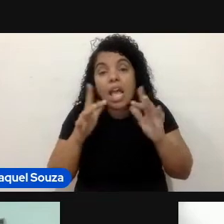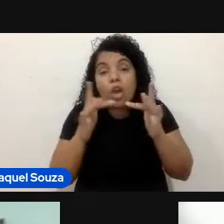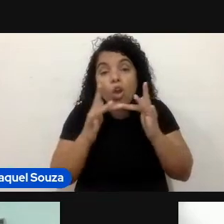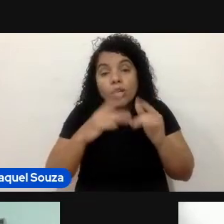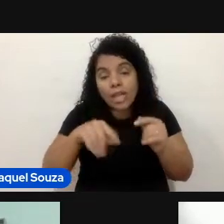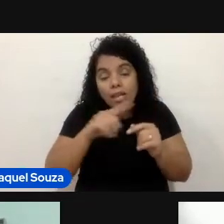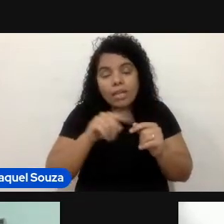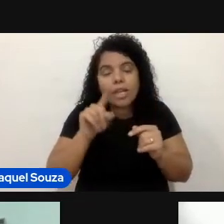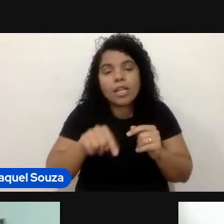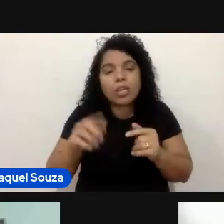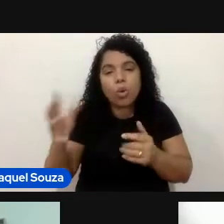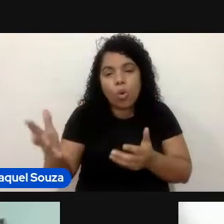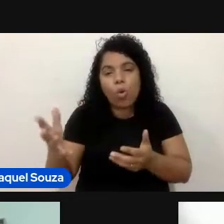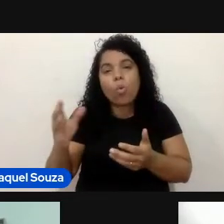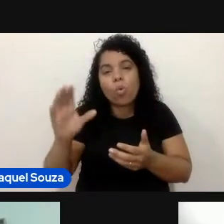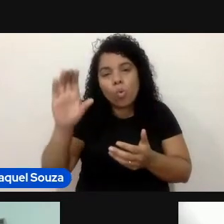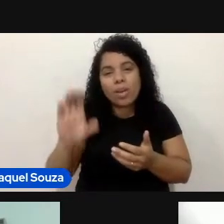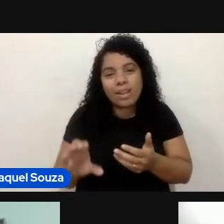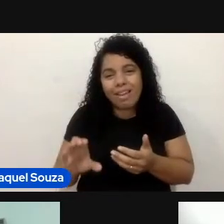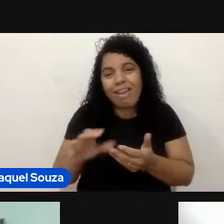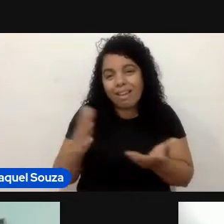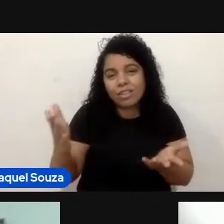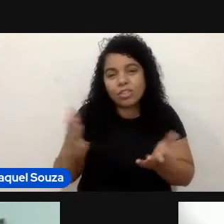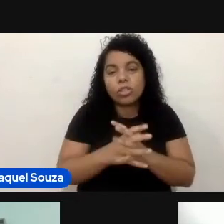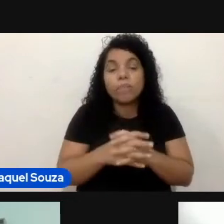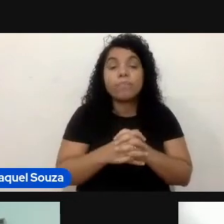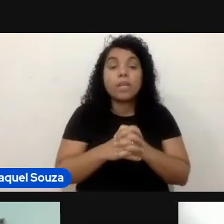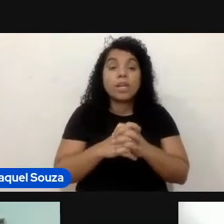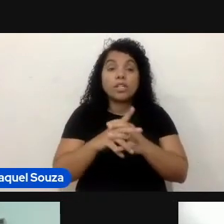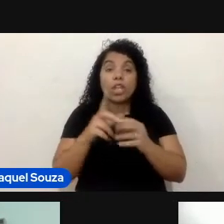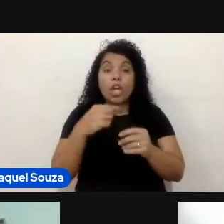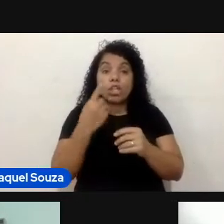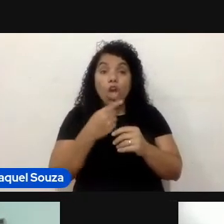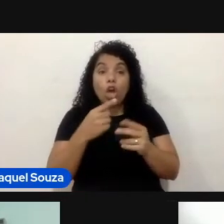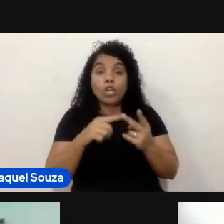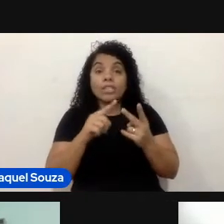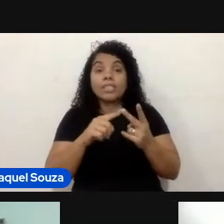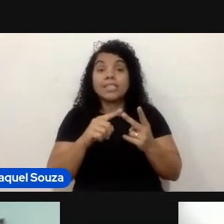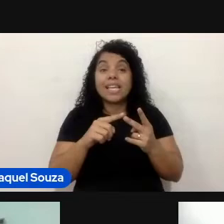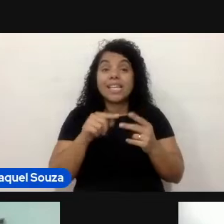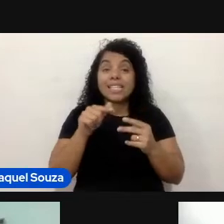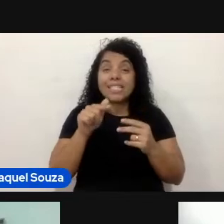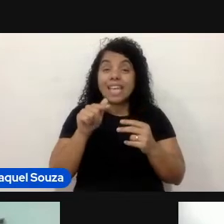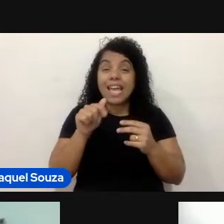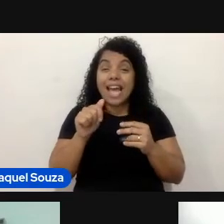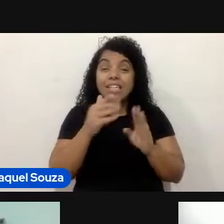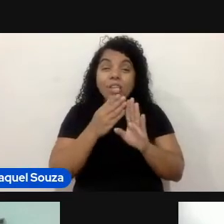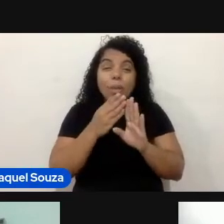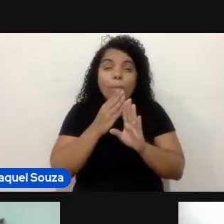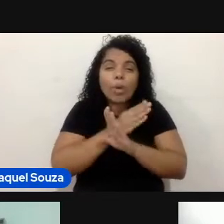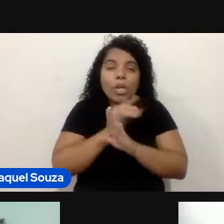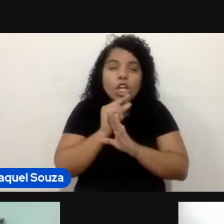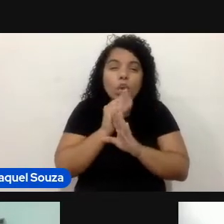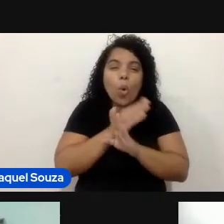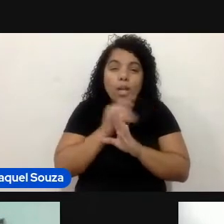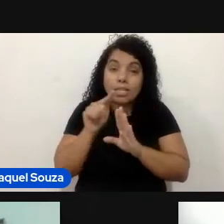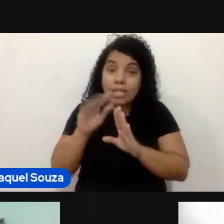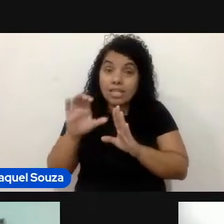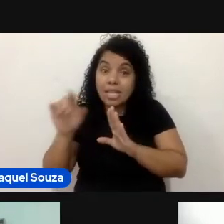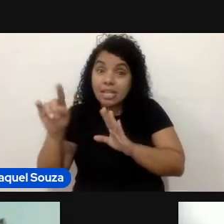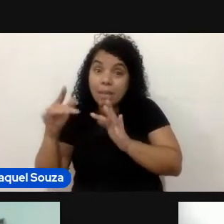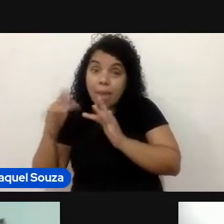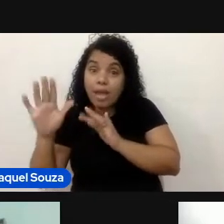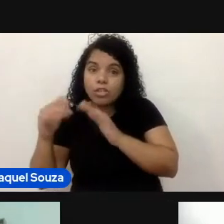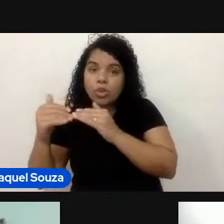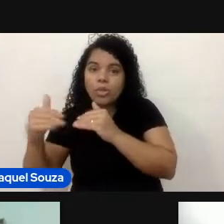cliente na ponta final, e a gente de QA, a gente está um pouquinho antes dessa cascata. Então, eu acredito que